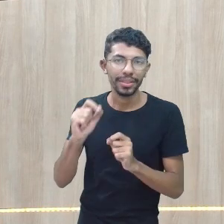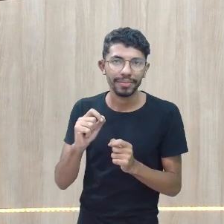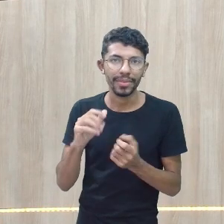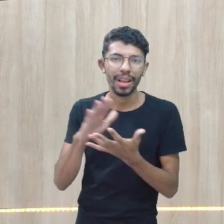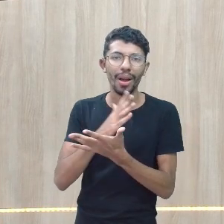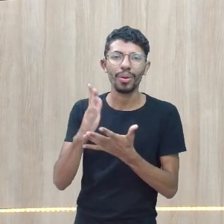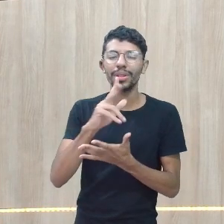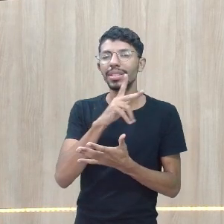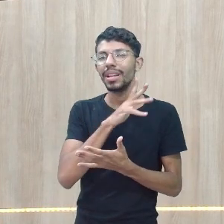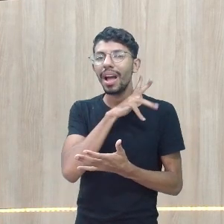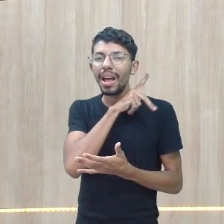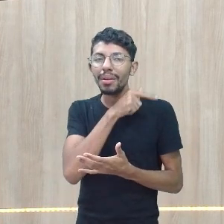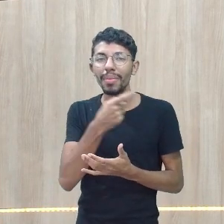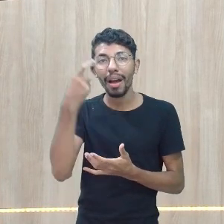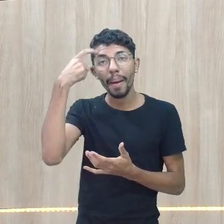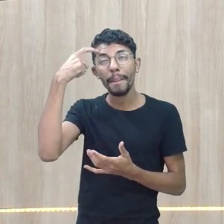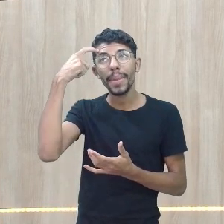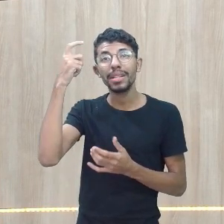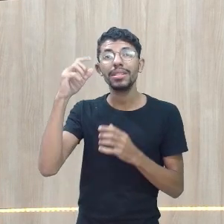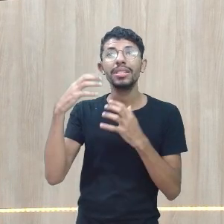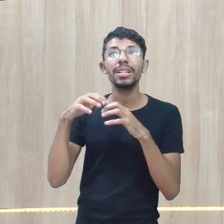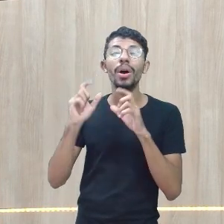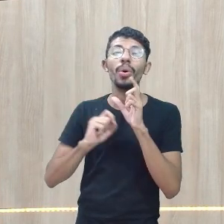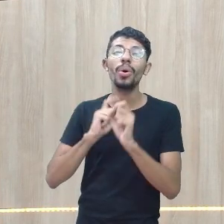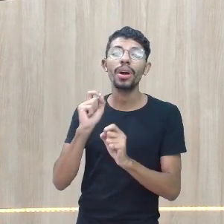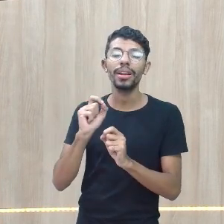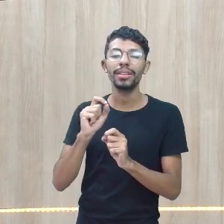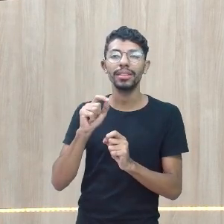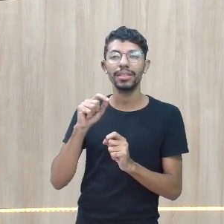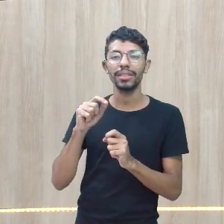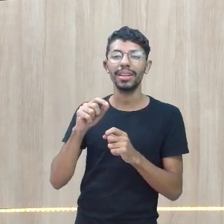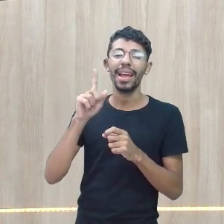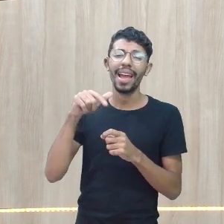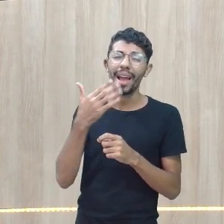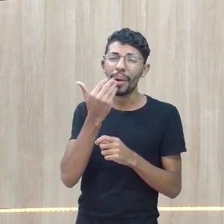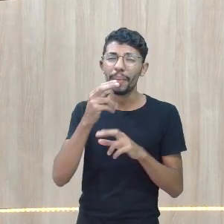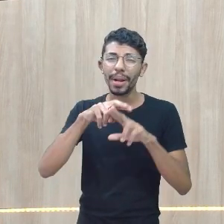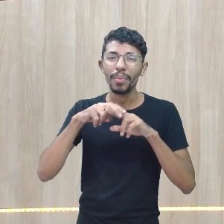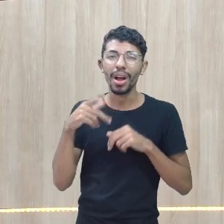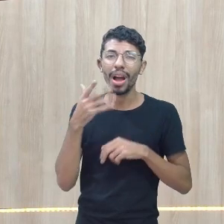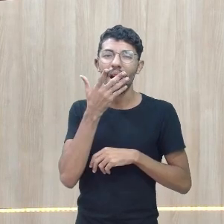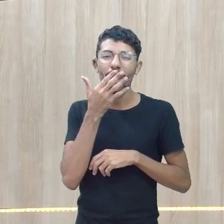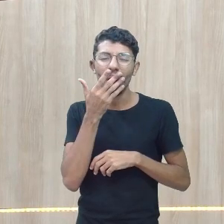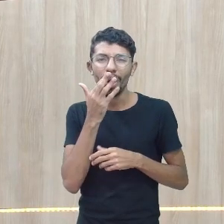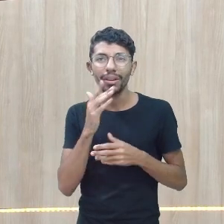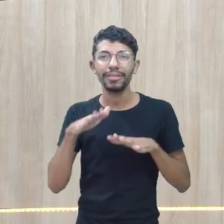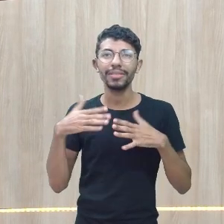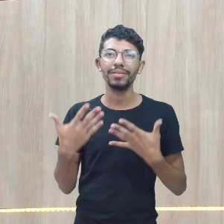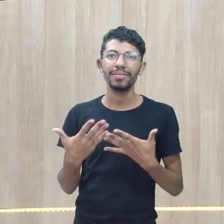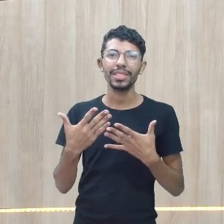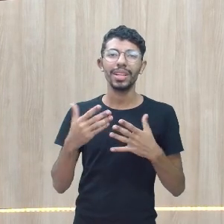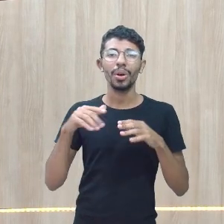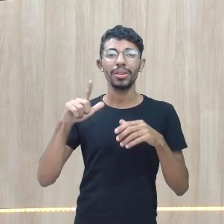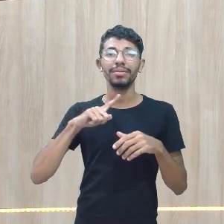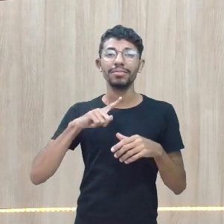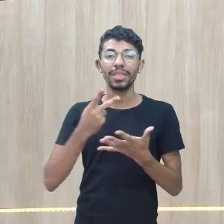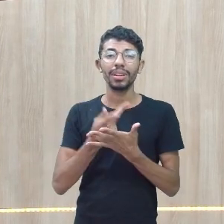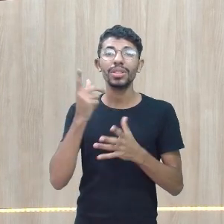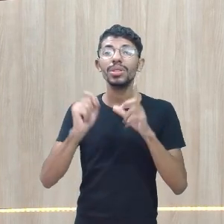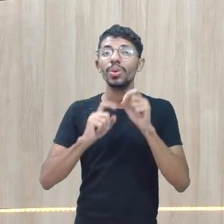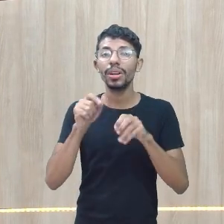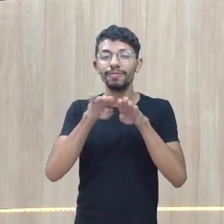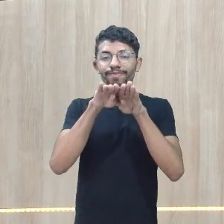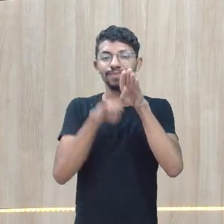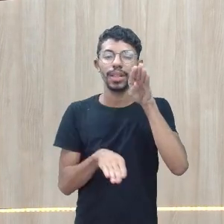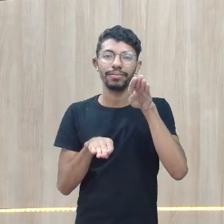às cores, né? E eles vão durar bastante. E aí vai trazer um grande desequilíbrio, gente. Então, a questão